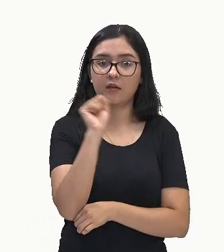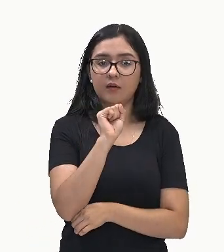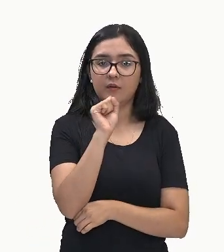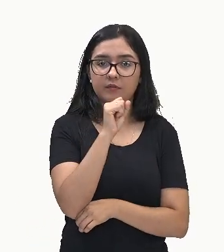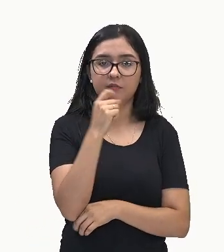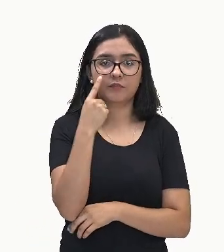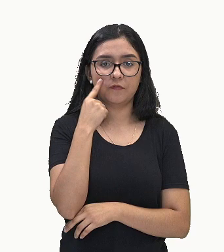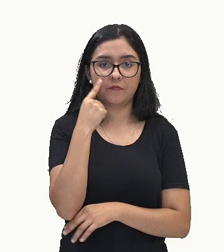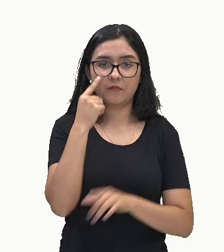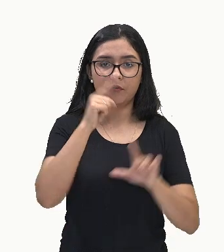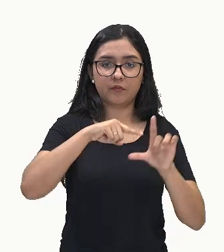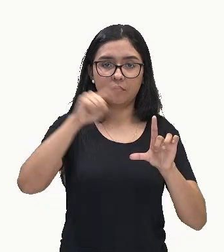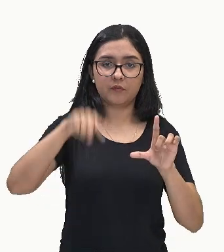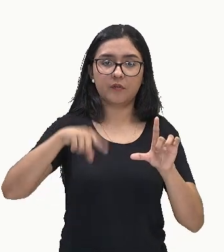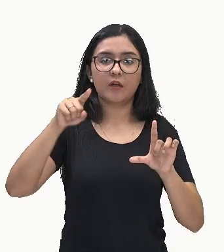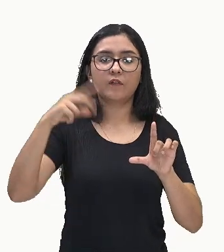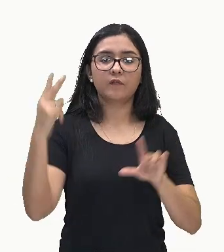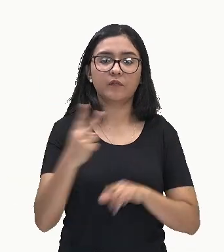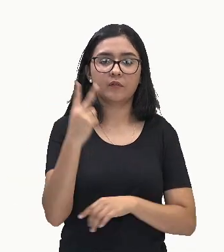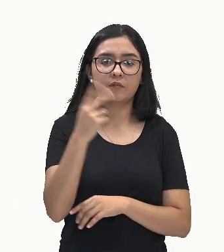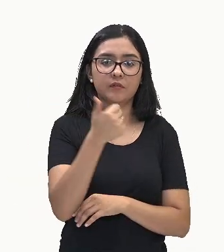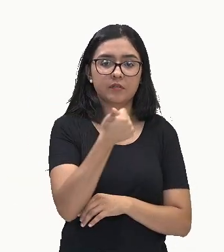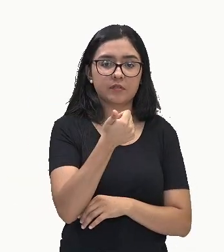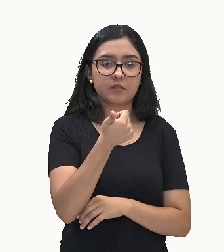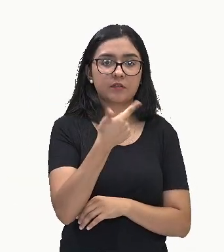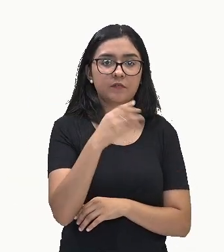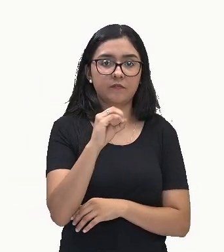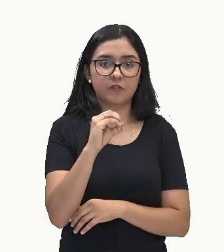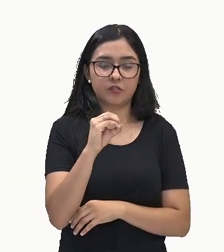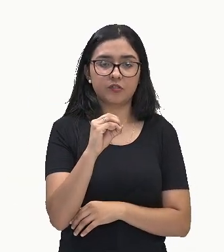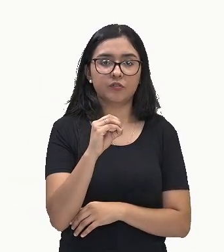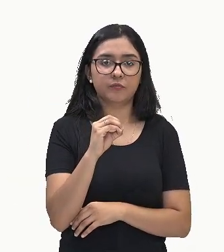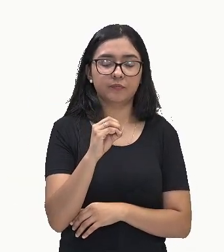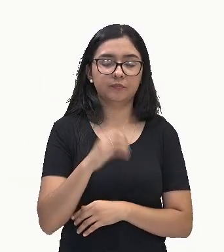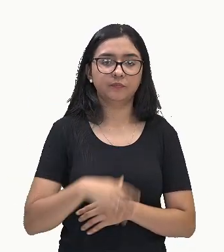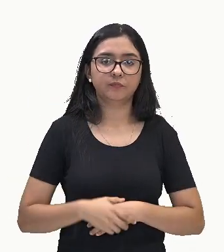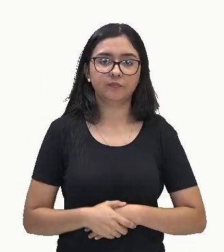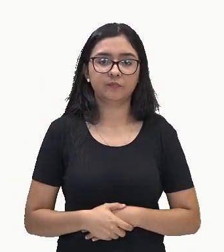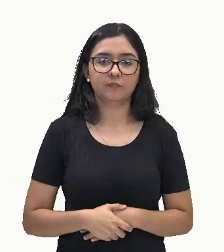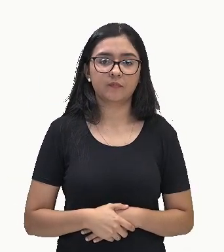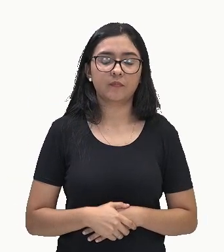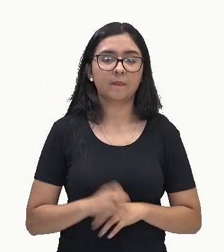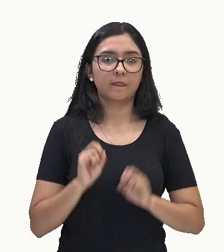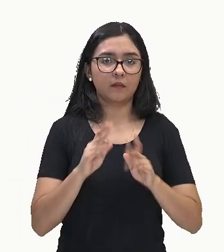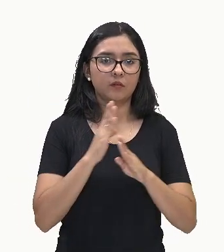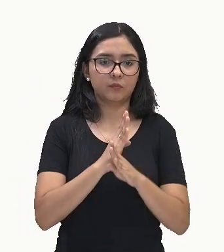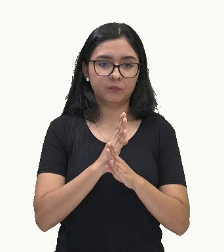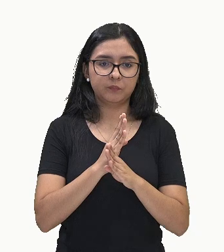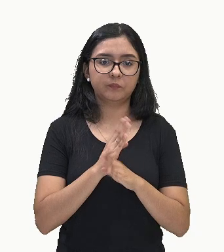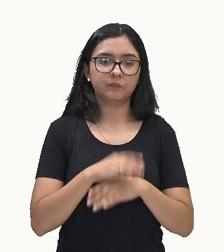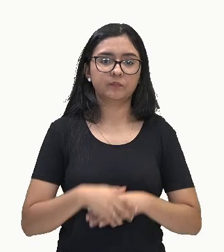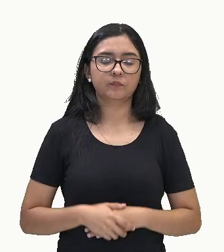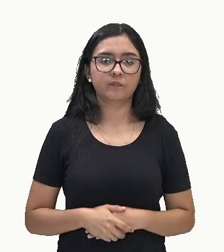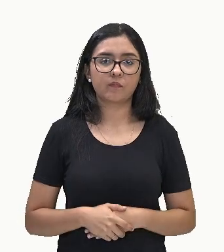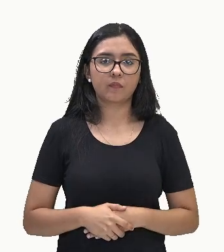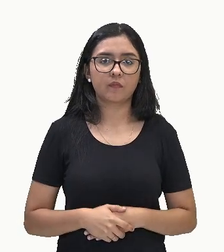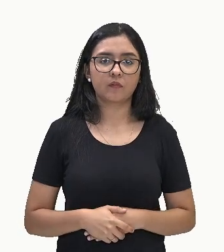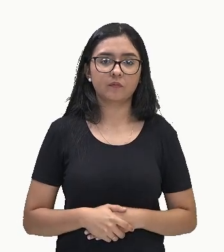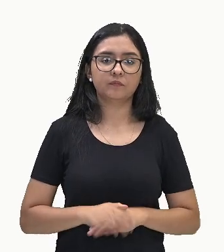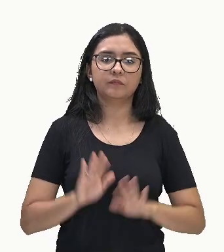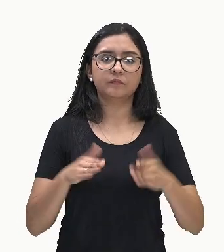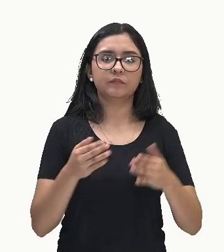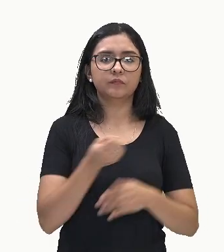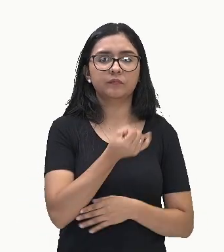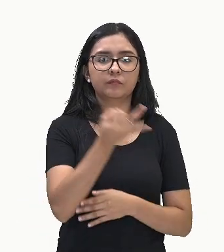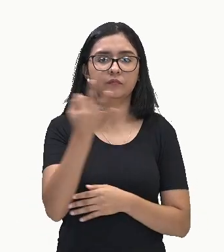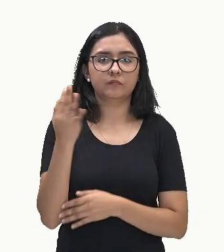né vale quanto 120 unidades muito bem então a quantidade